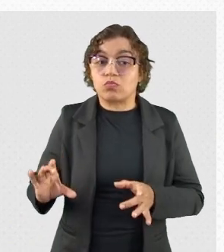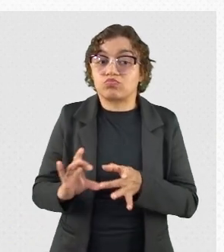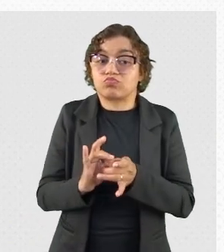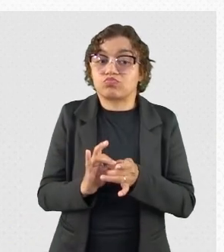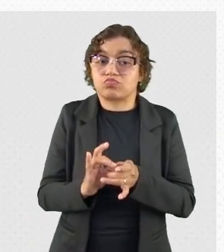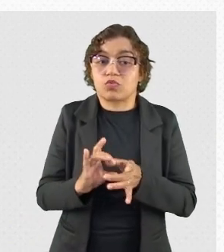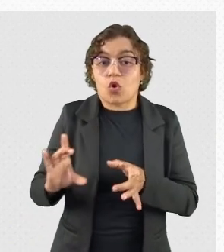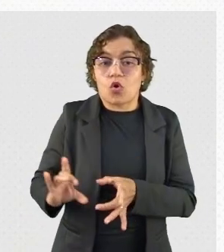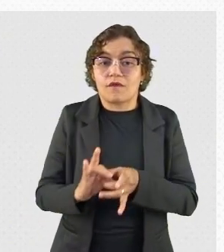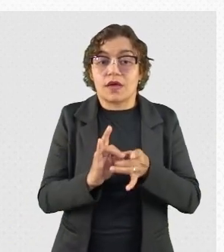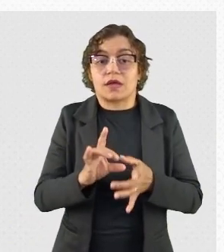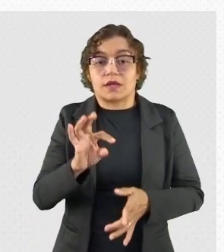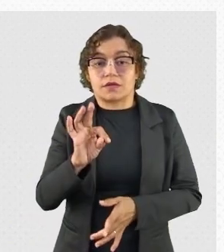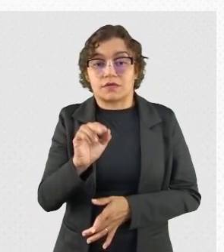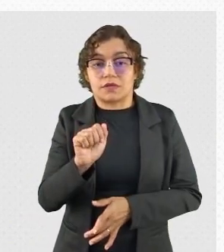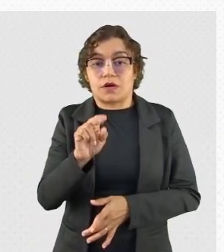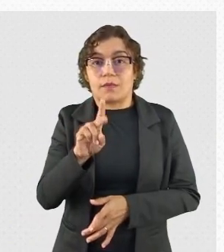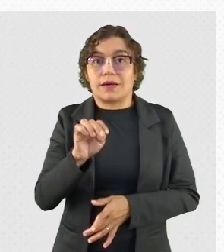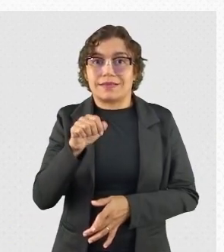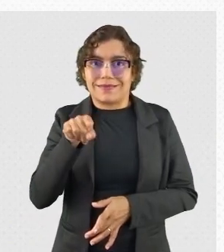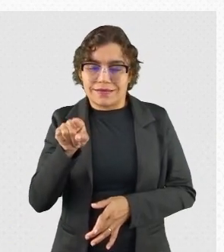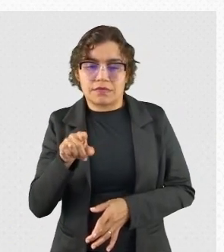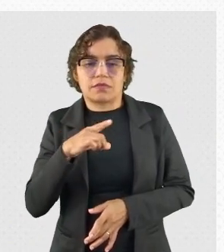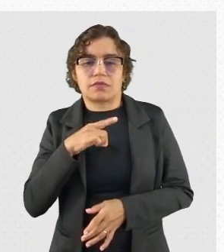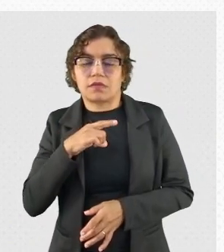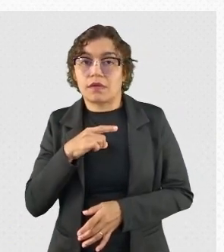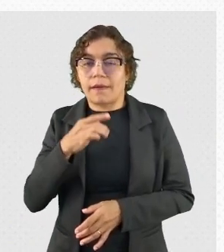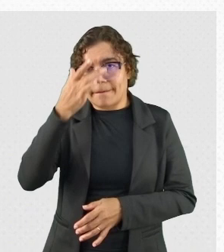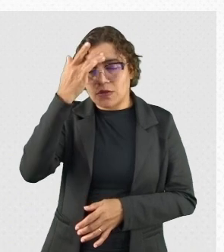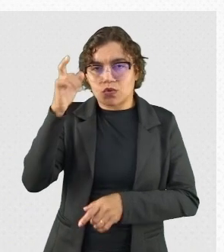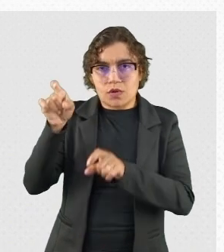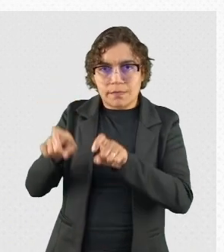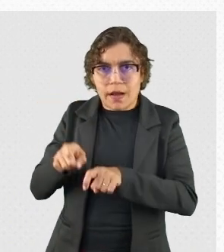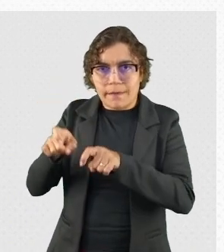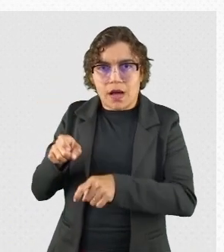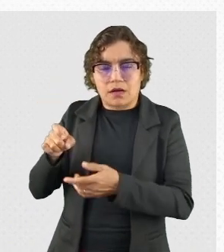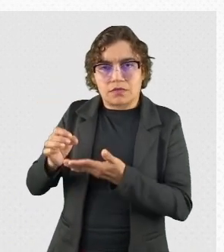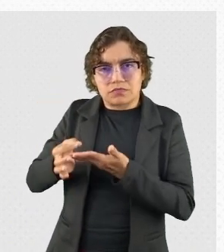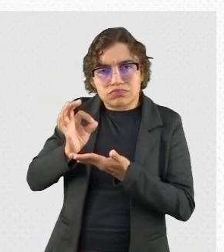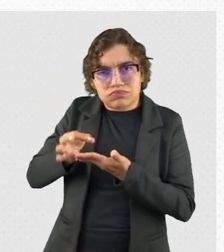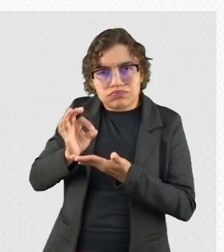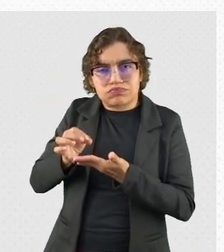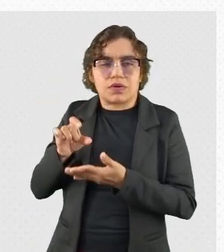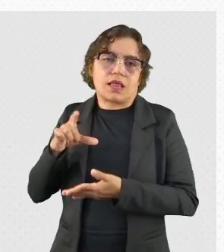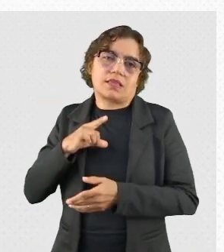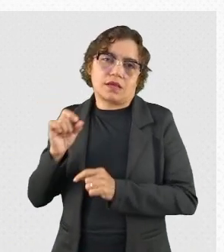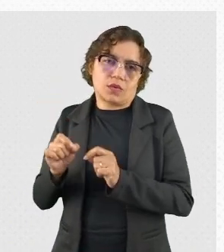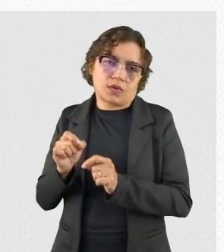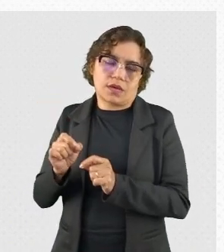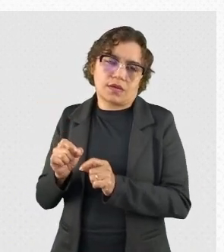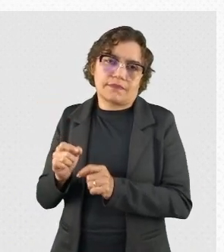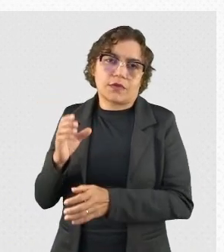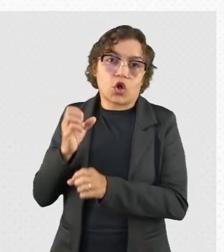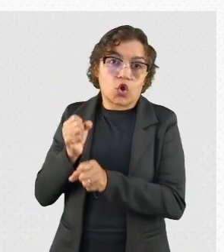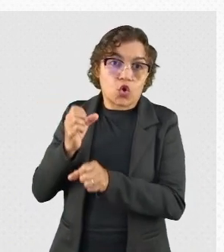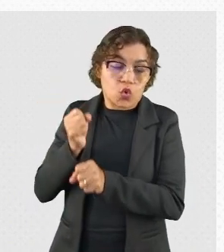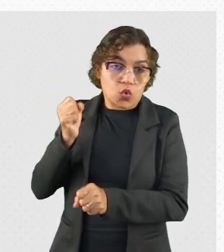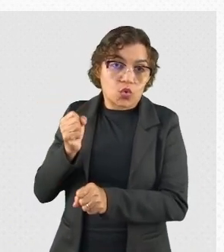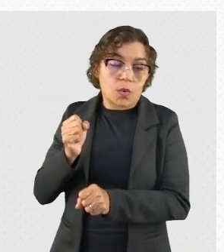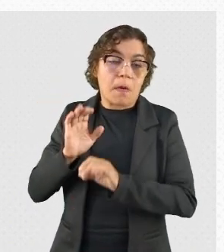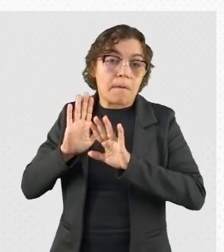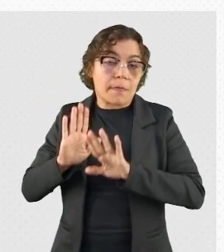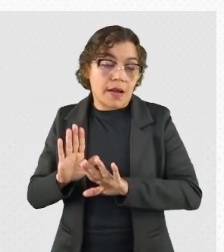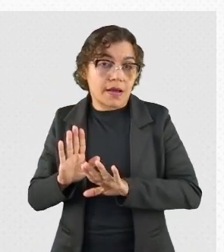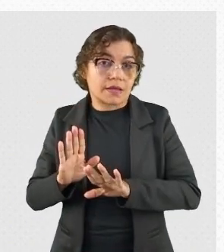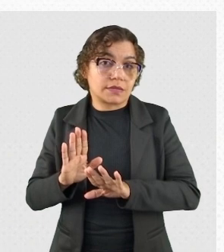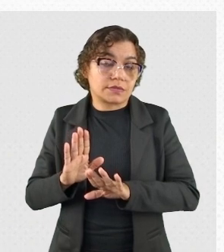que estes produtores de café mantivessem ali a sua lucratividade. Em